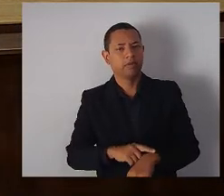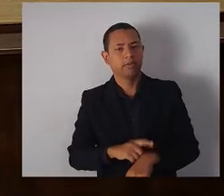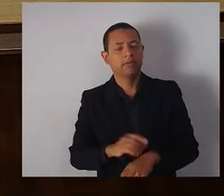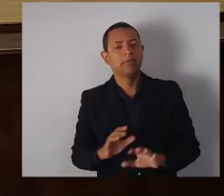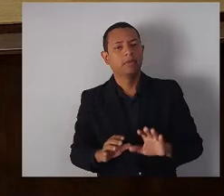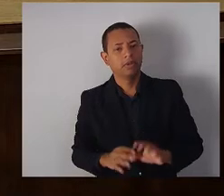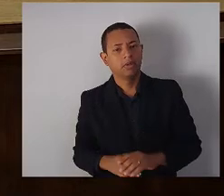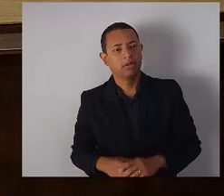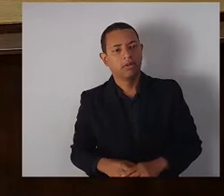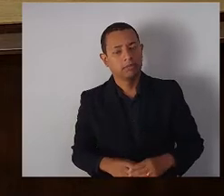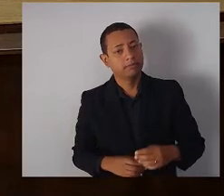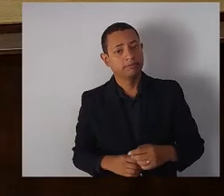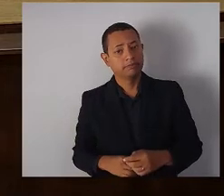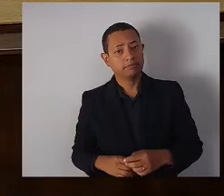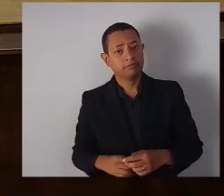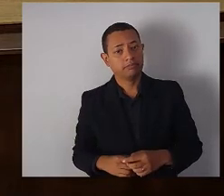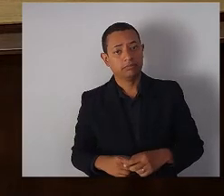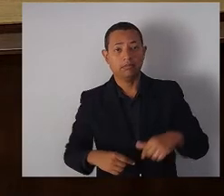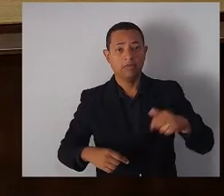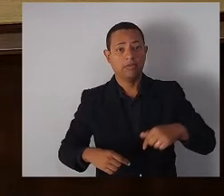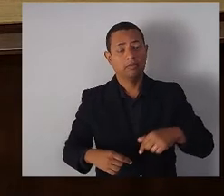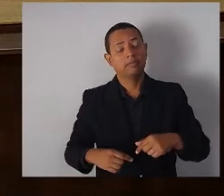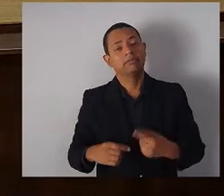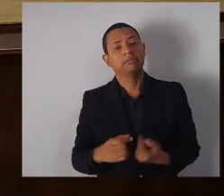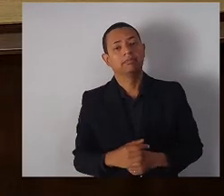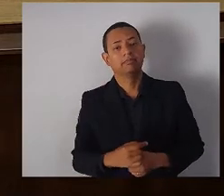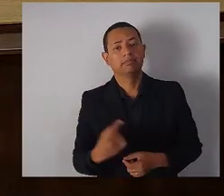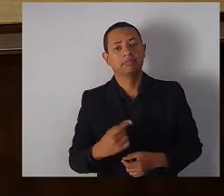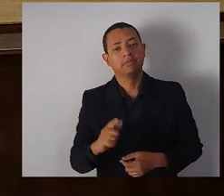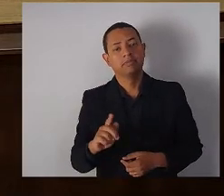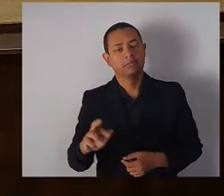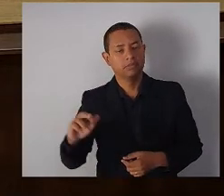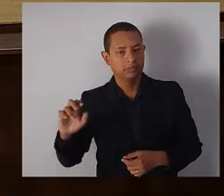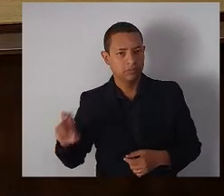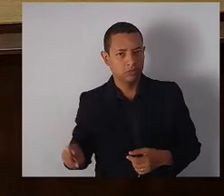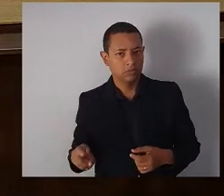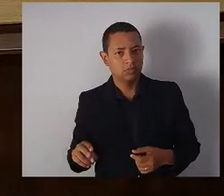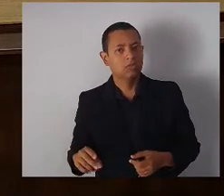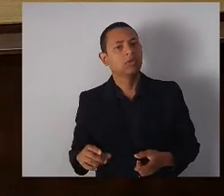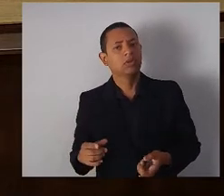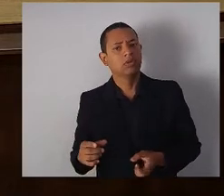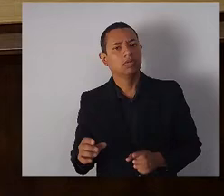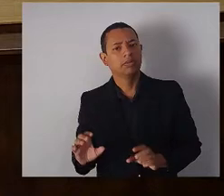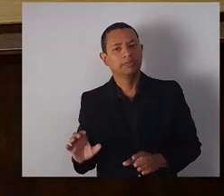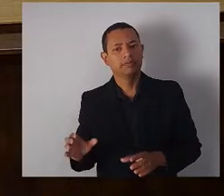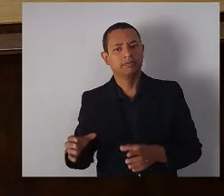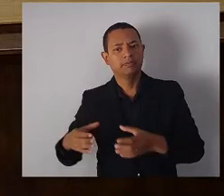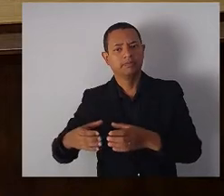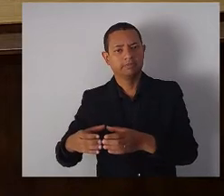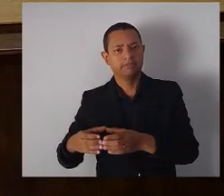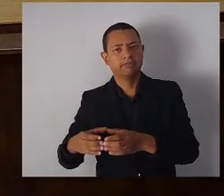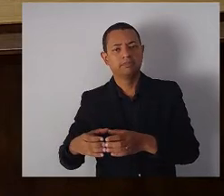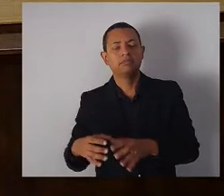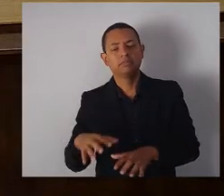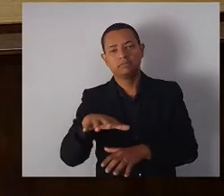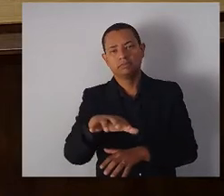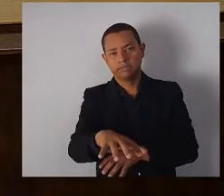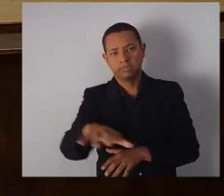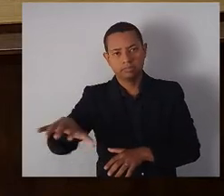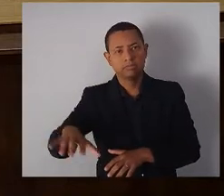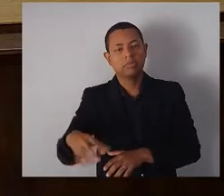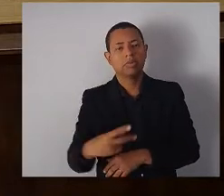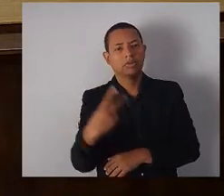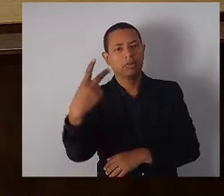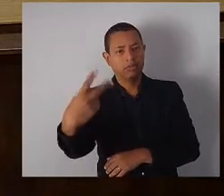grau aqui da Justiça Eleitoral em Juazeiro do Norte, ele é composto por 2 zonas eleitorais, a